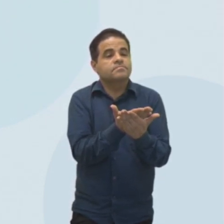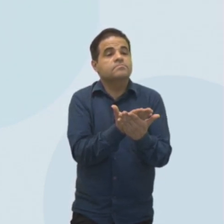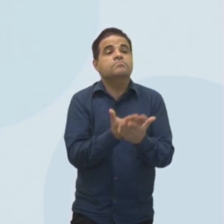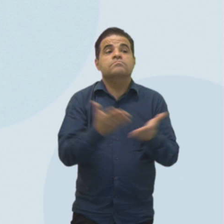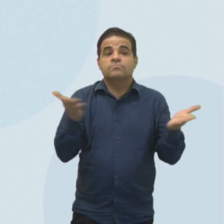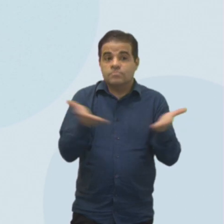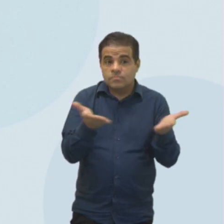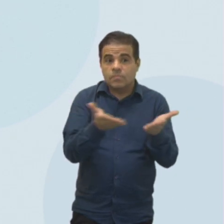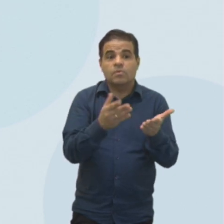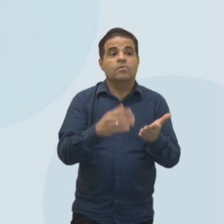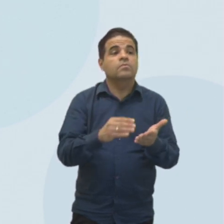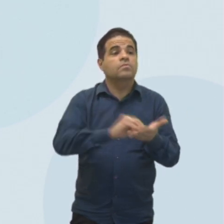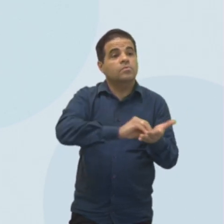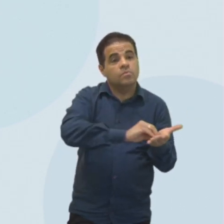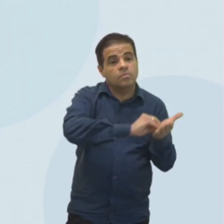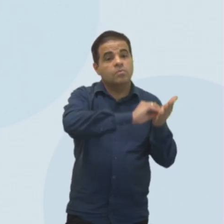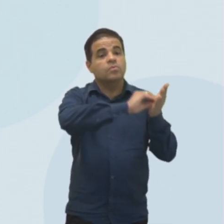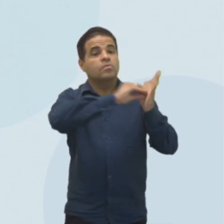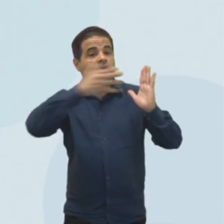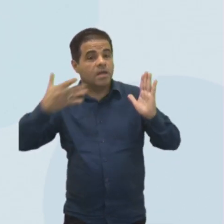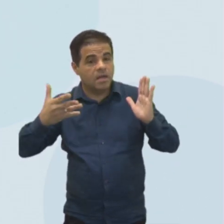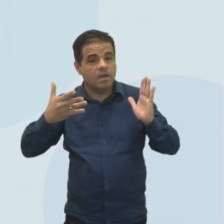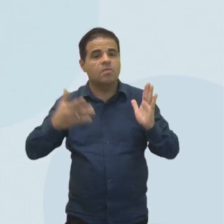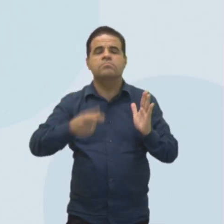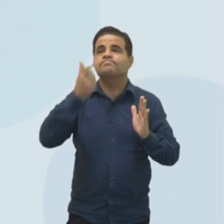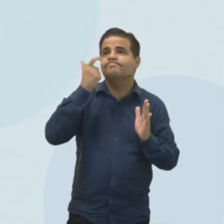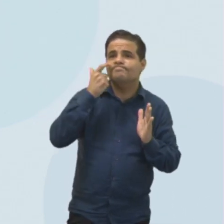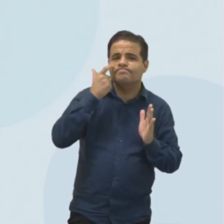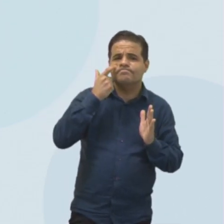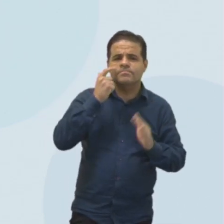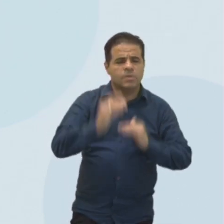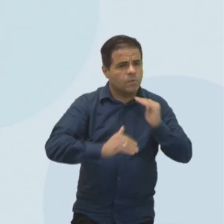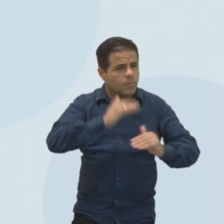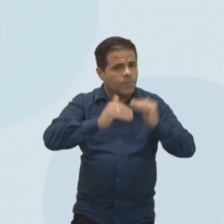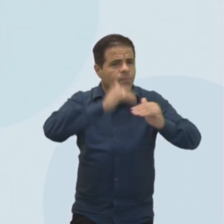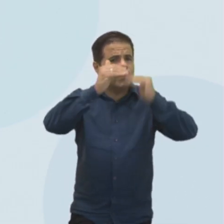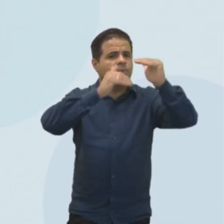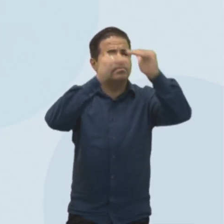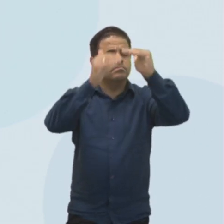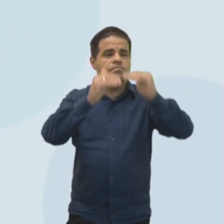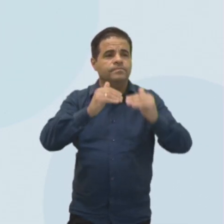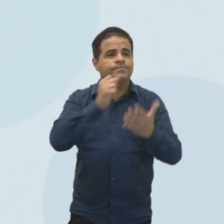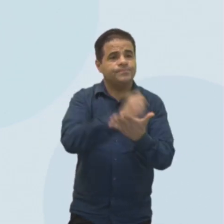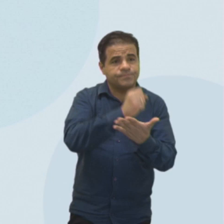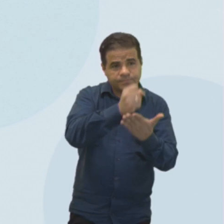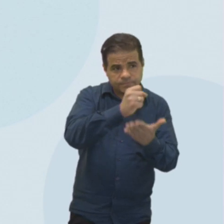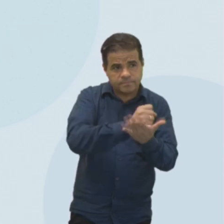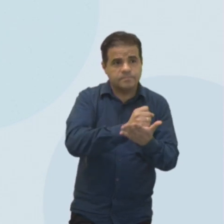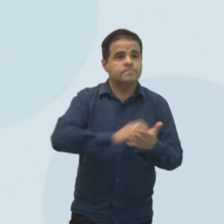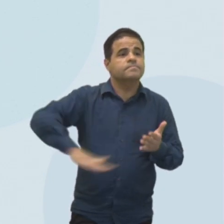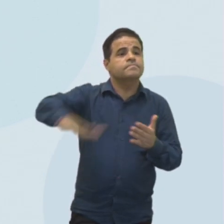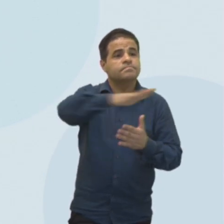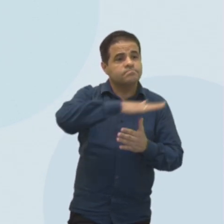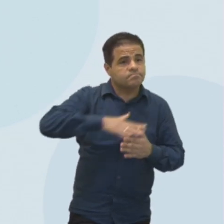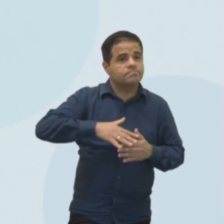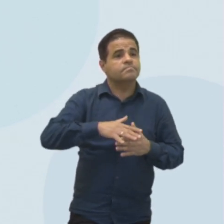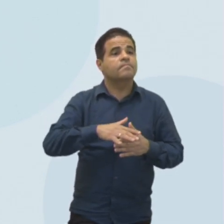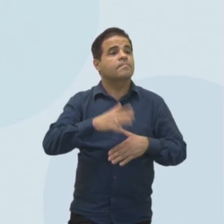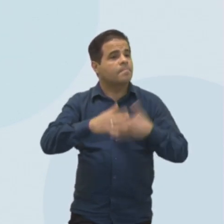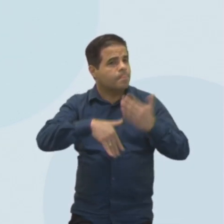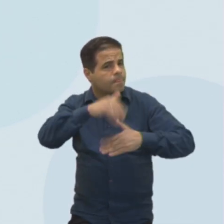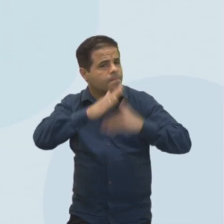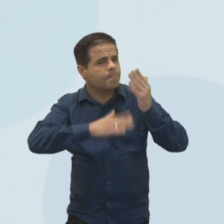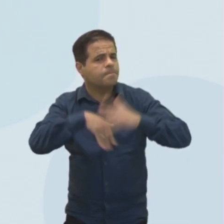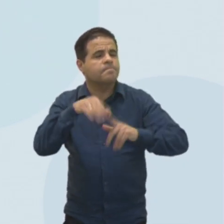Então, o nosso currículo, que é o currículo em ação, ele prevê o desenvolvimento efetivo das competências gerais e a adoção de